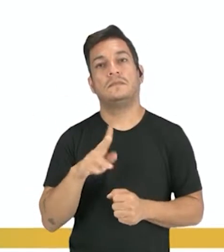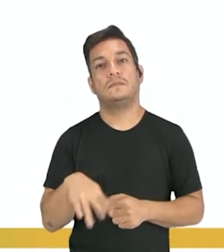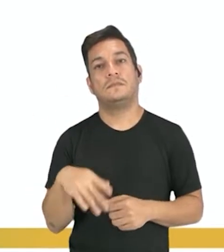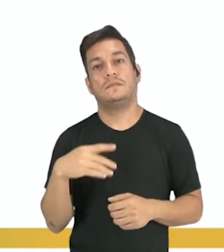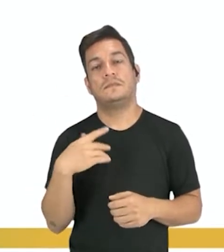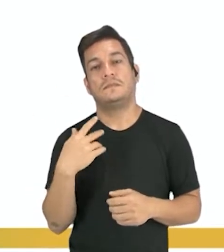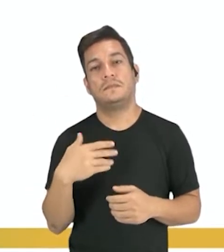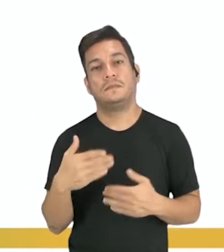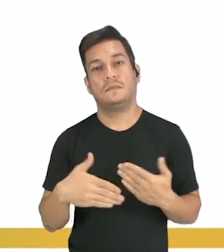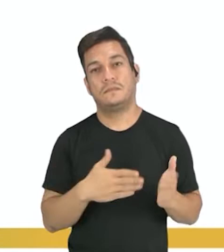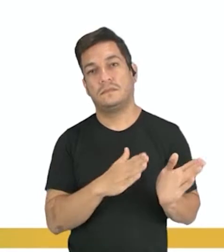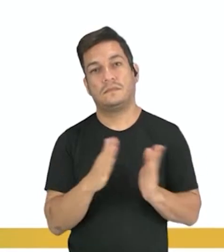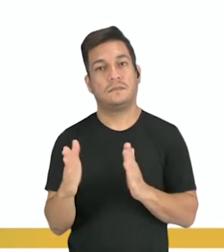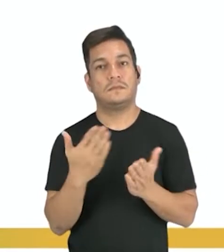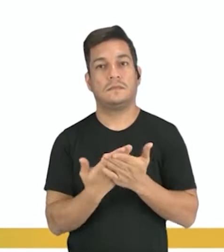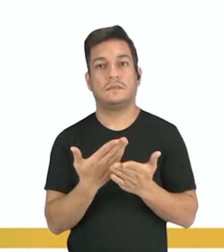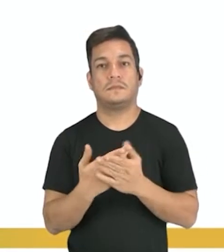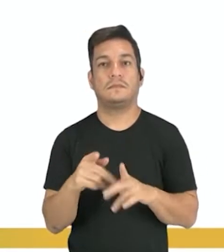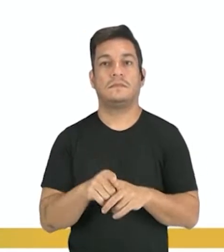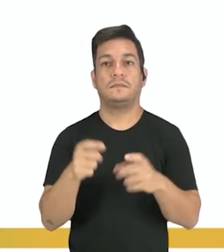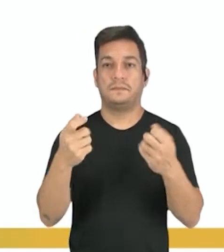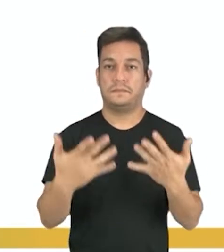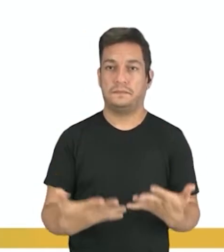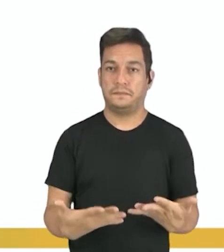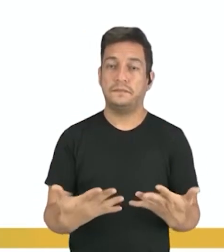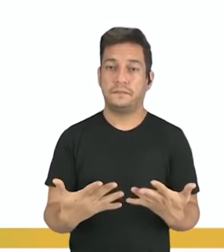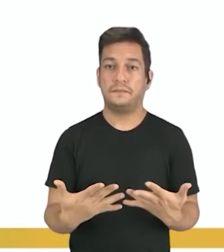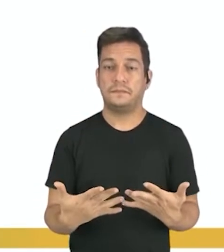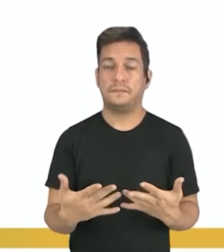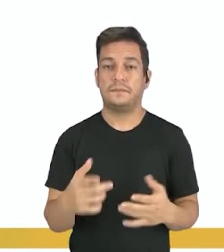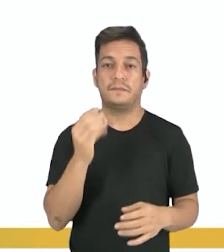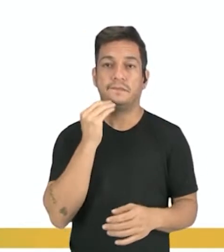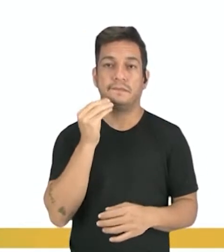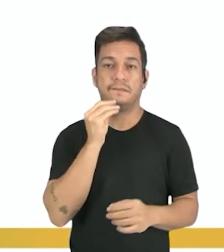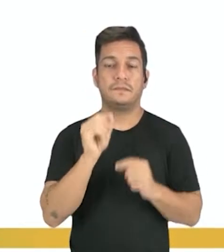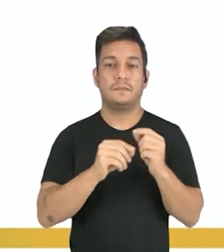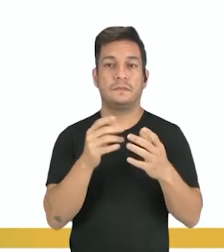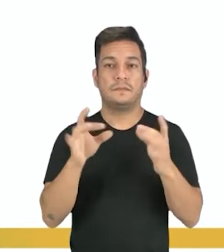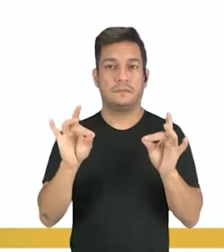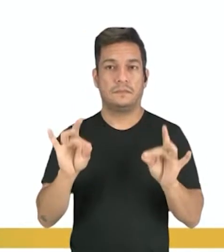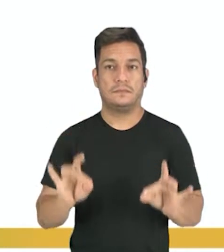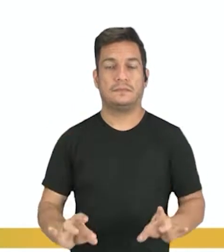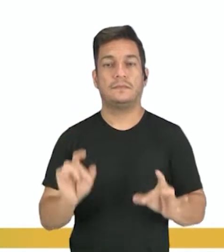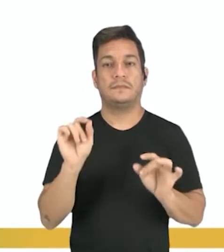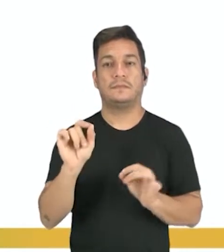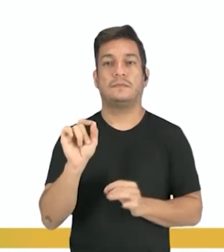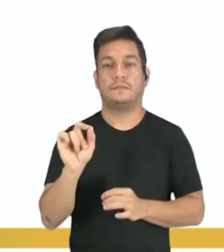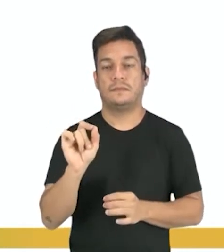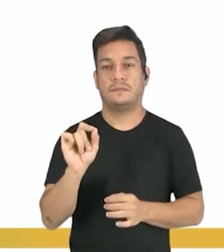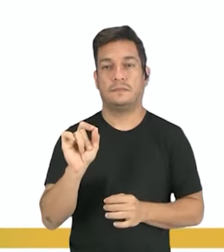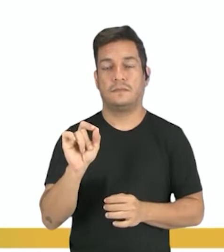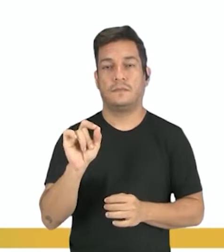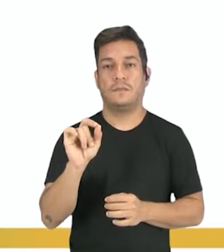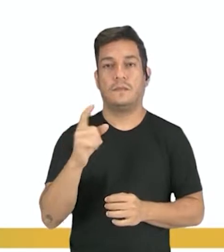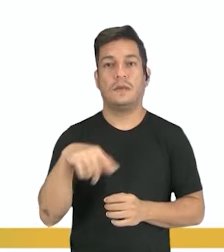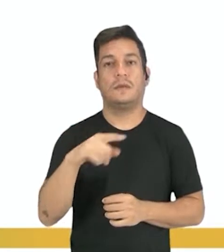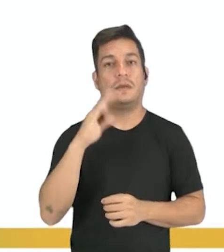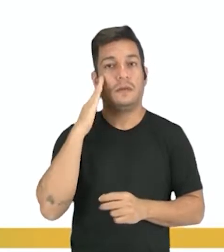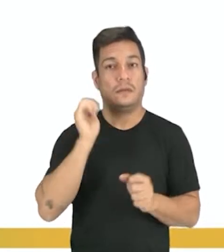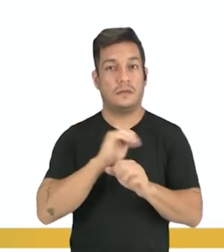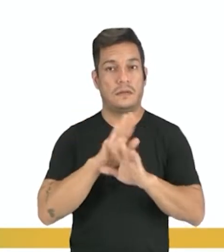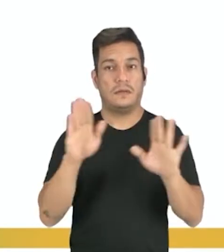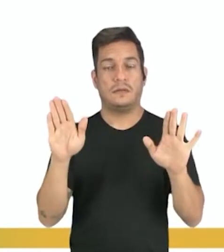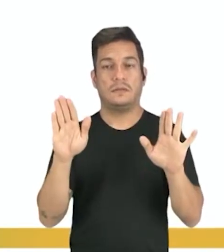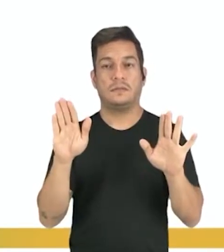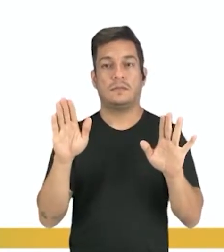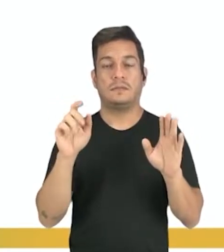E aí durante essa aula a gente vai estar falando sobre isso e vai tentar desmentir os ao máximo que o máximo possível para vocês